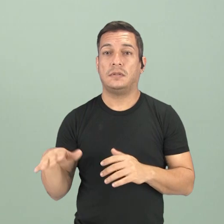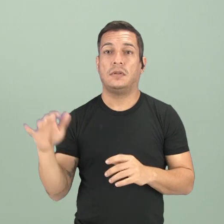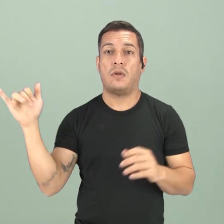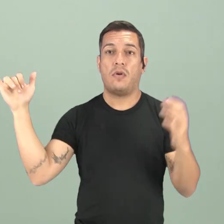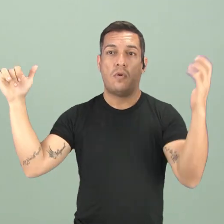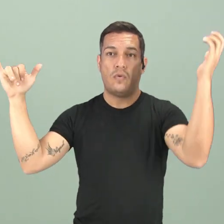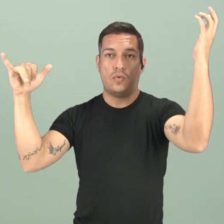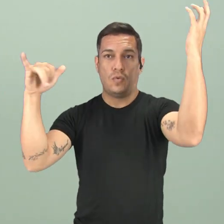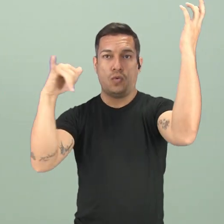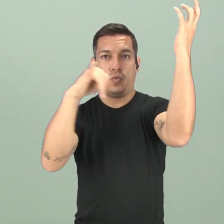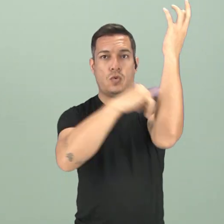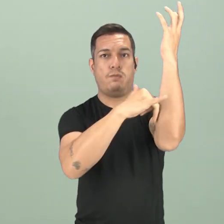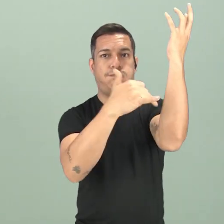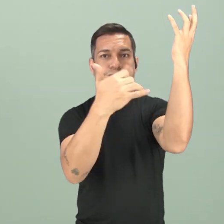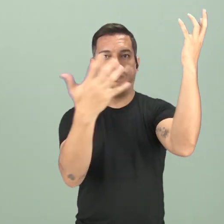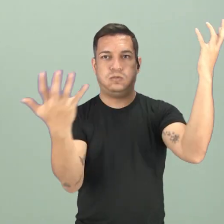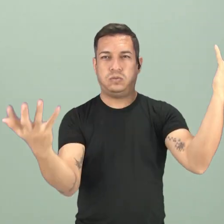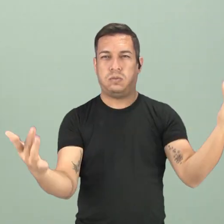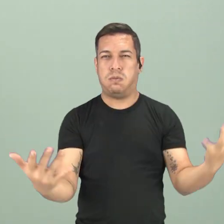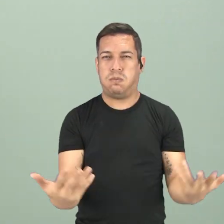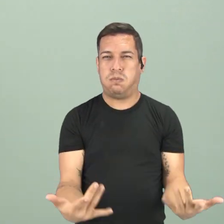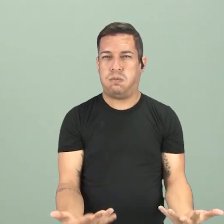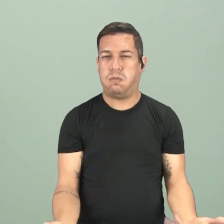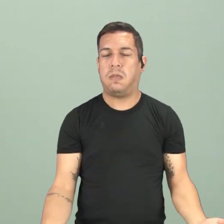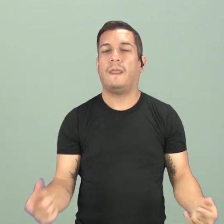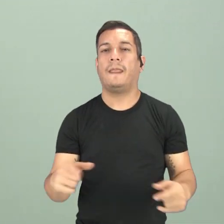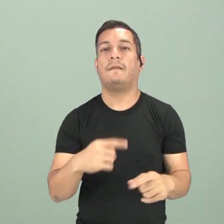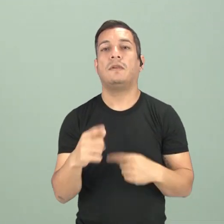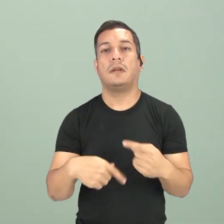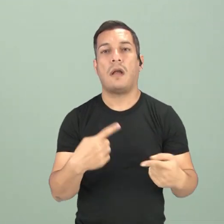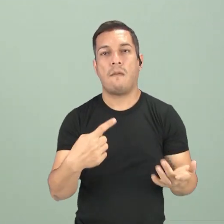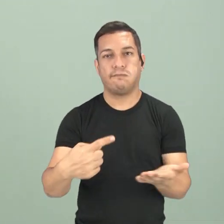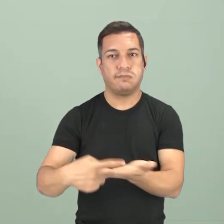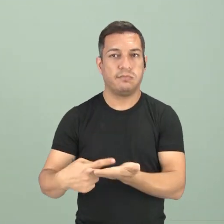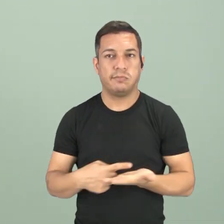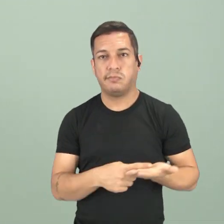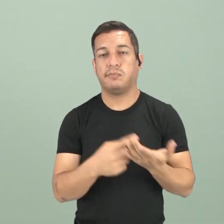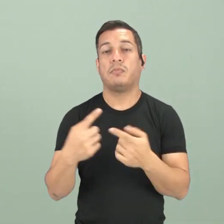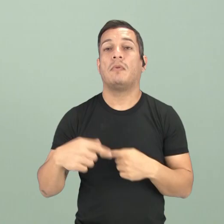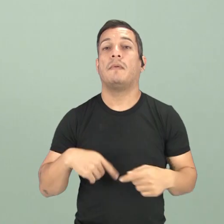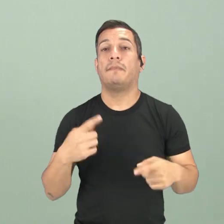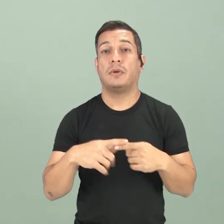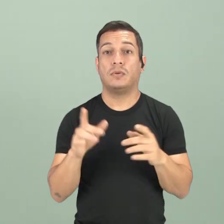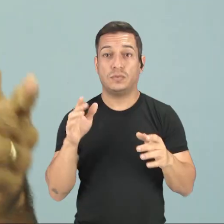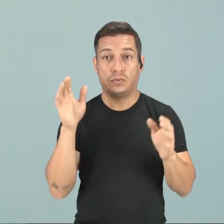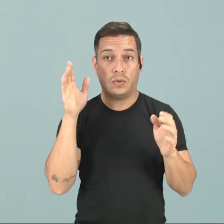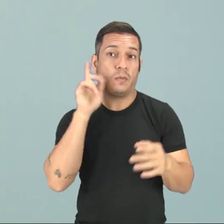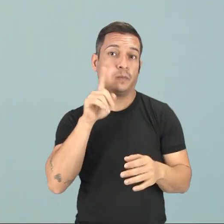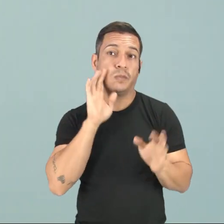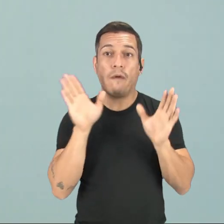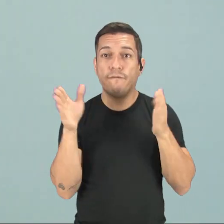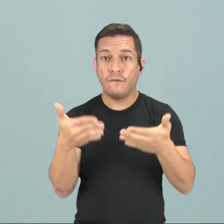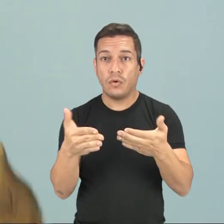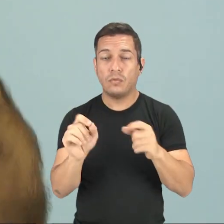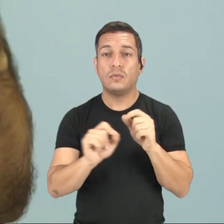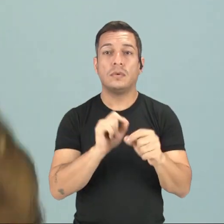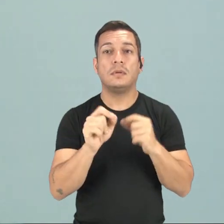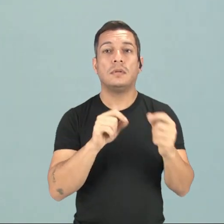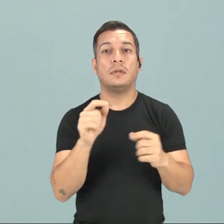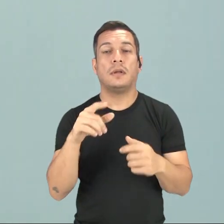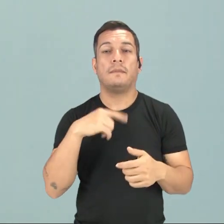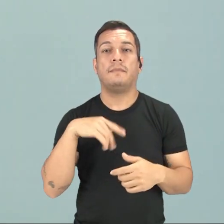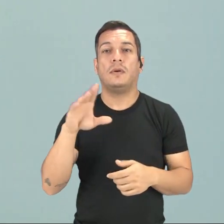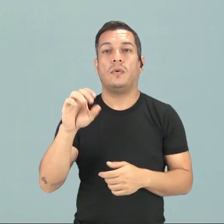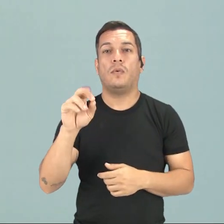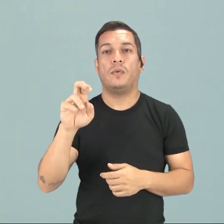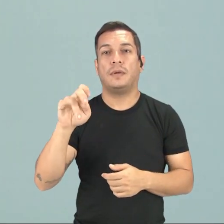houve praticamente uma estagnação dessas negociações, porque os Estados Unidos focaram as suas atenções para o